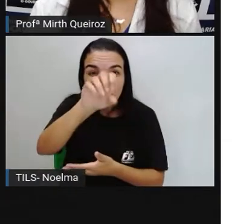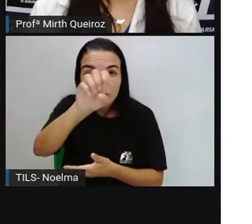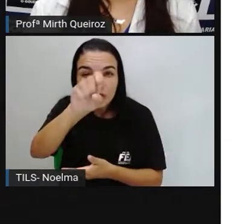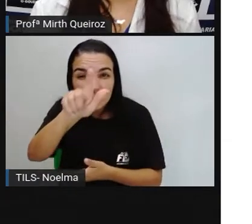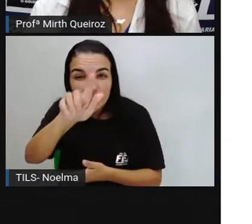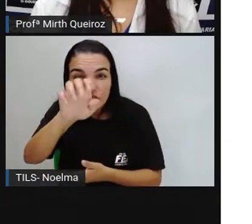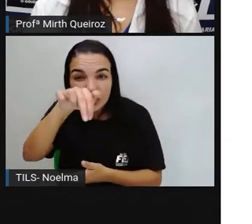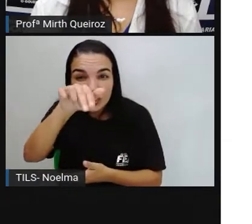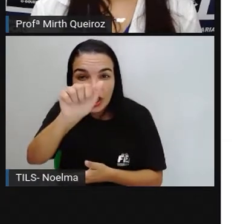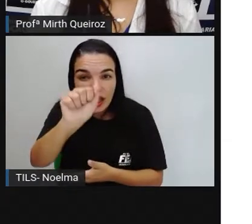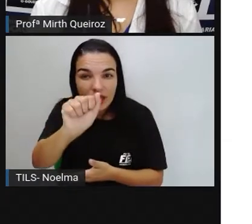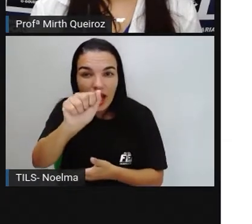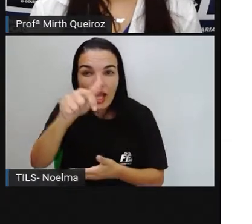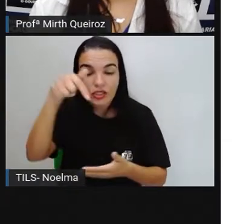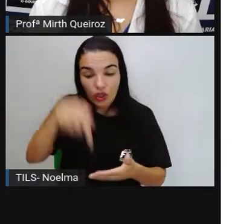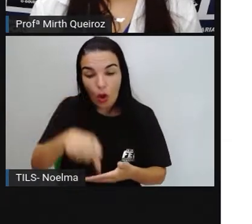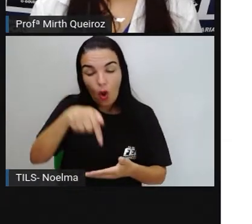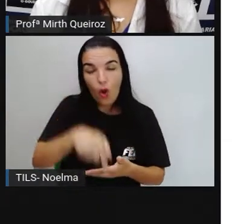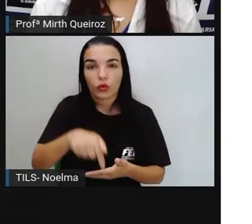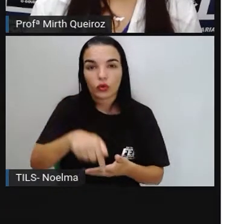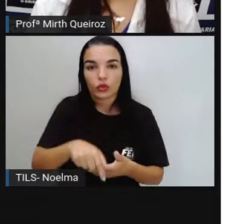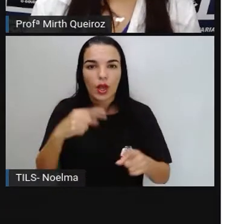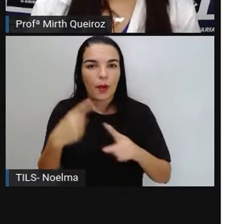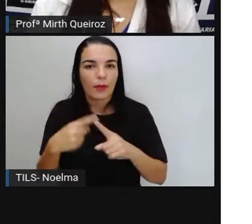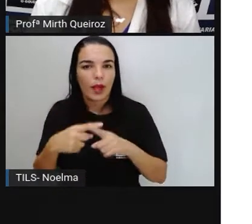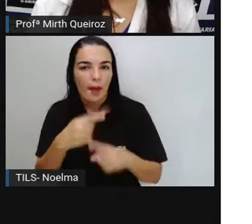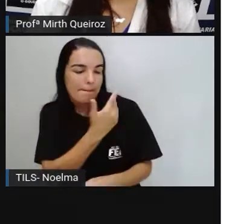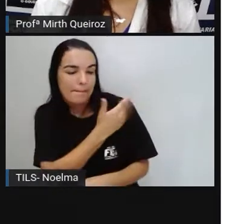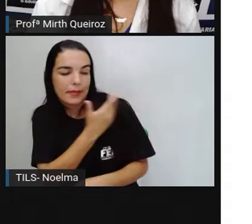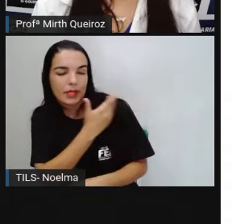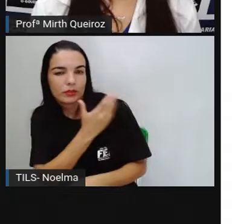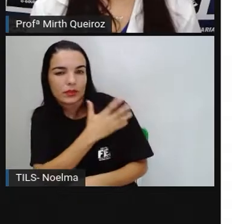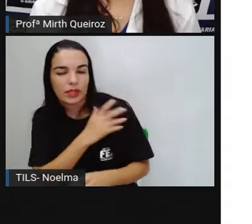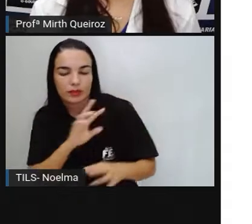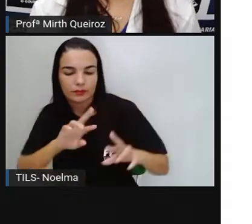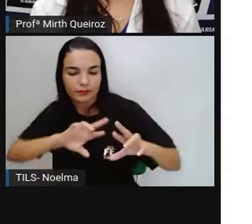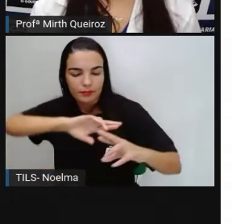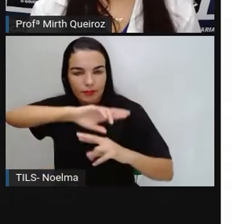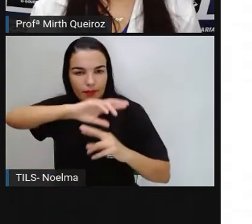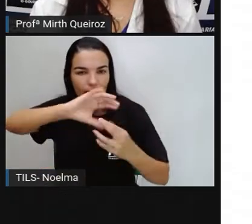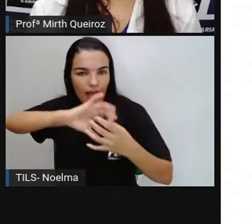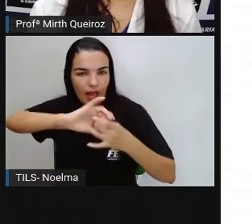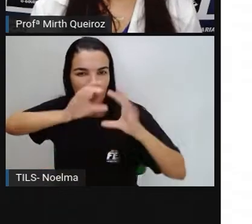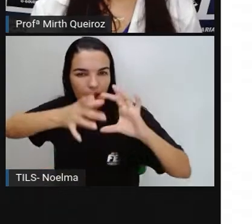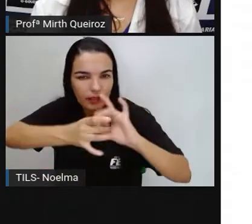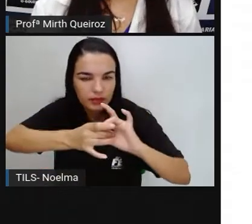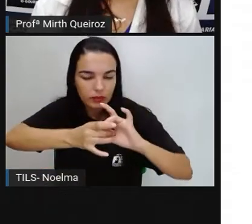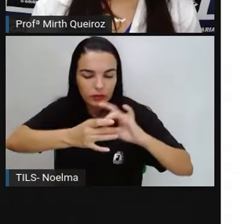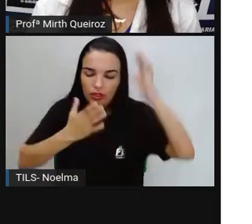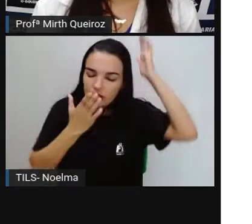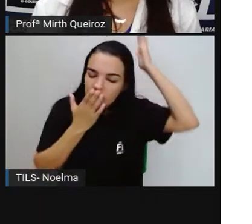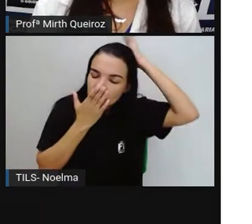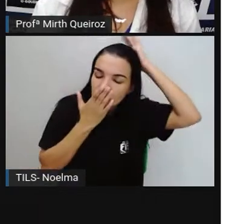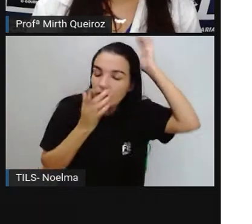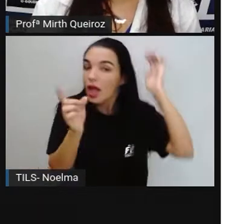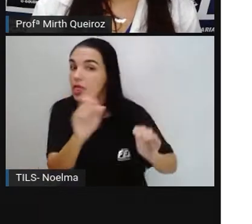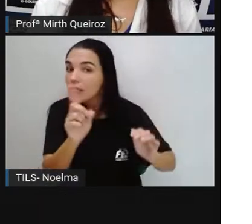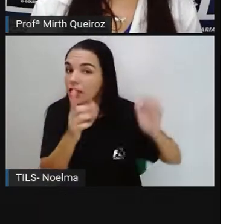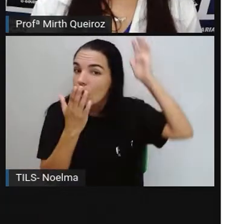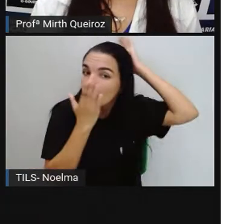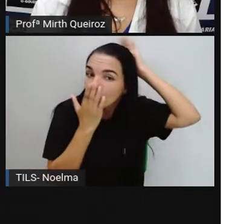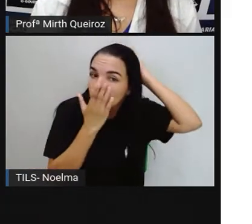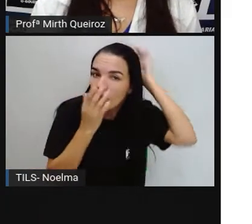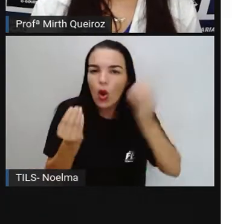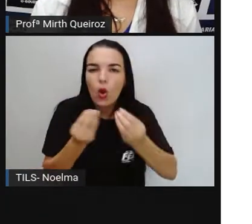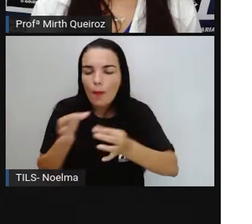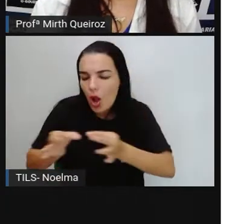e preconceituosa presente nas relações indígenas e não indígenas, a organização social